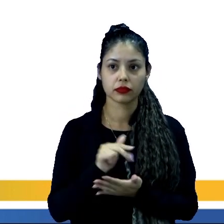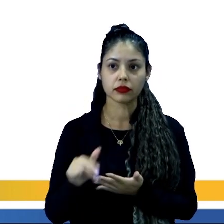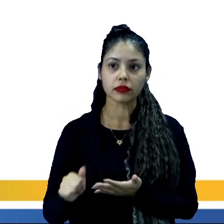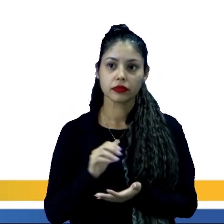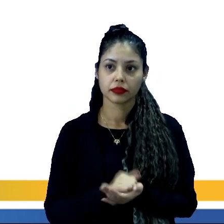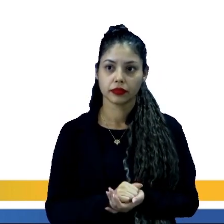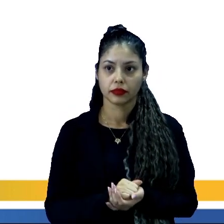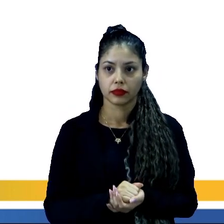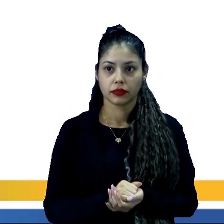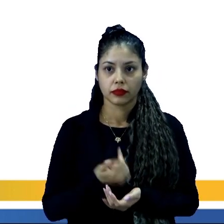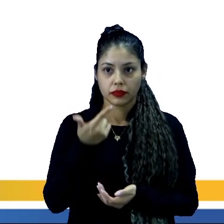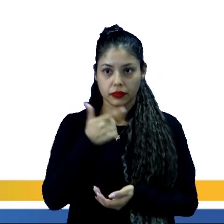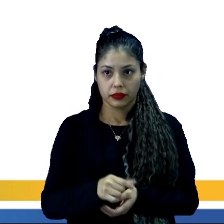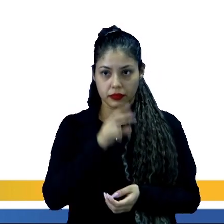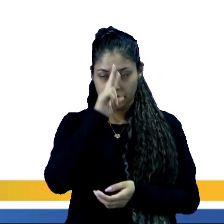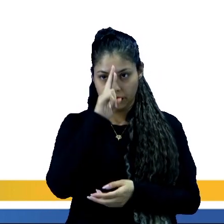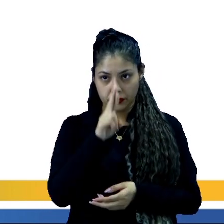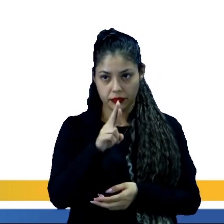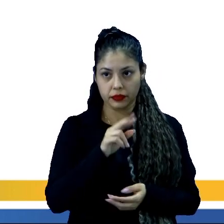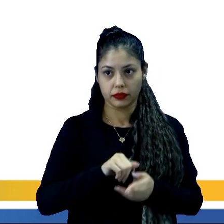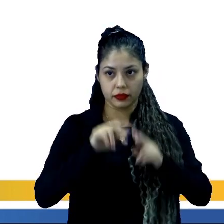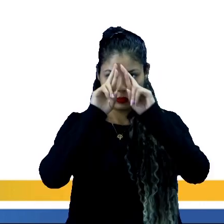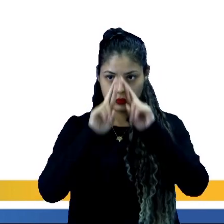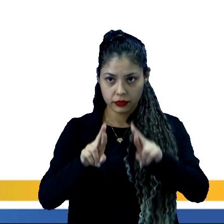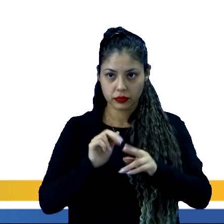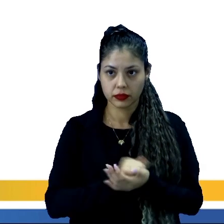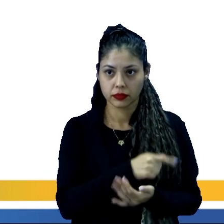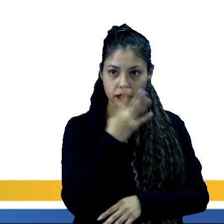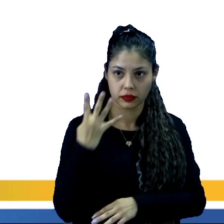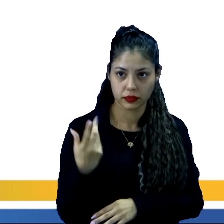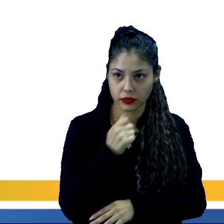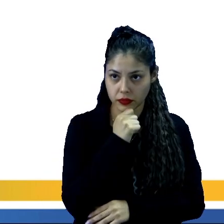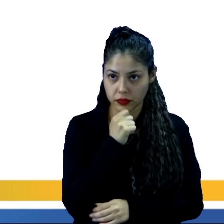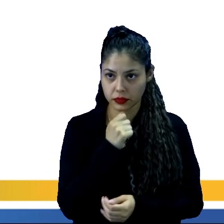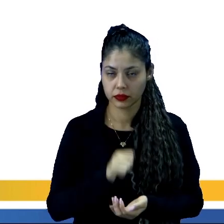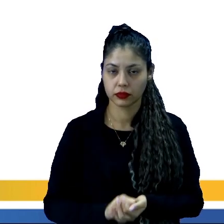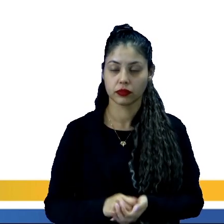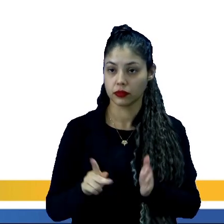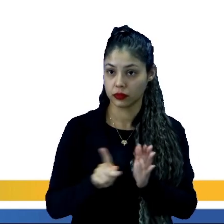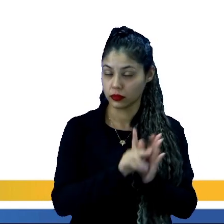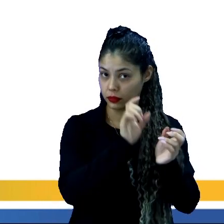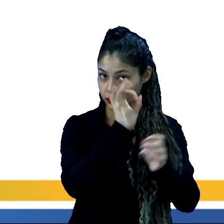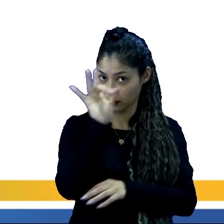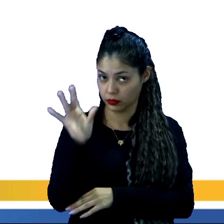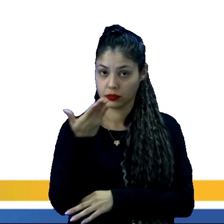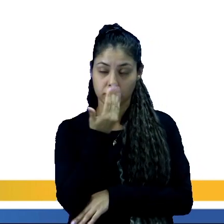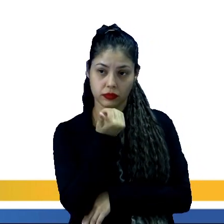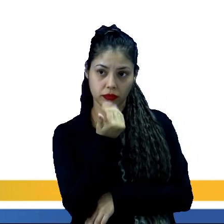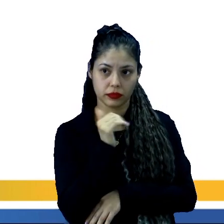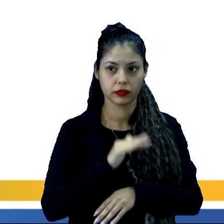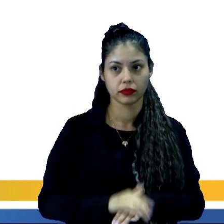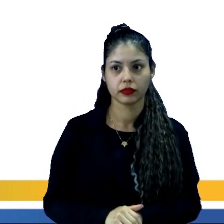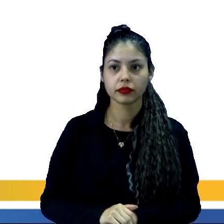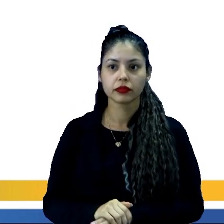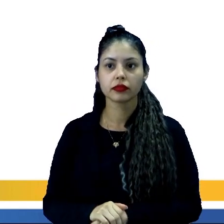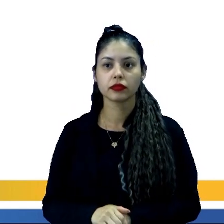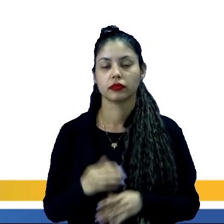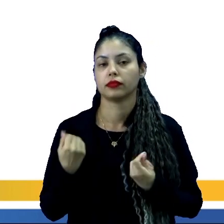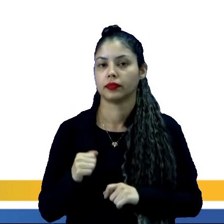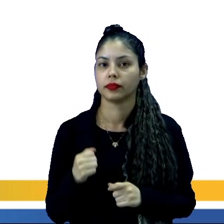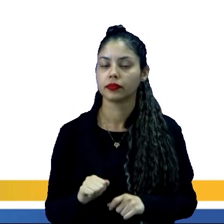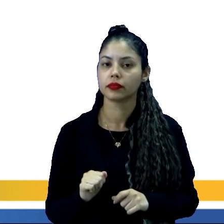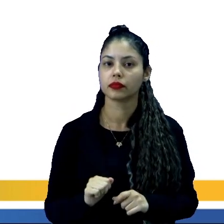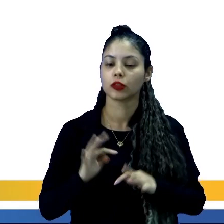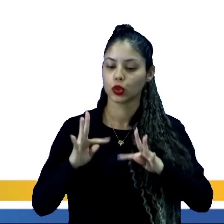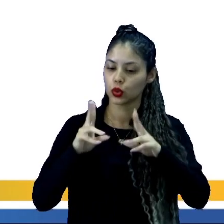alimentos variados, respeitando a quantidade de porções recomendadas para cada grupo de alimentos. Ou seja, a gente